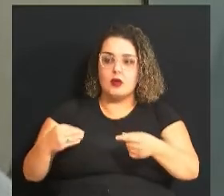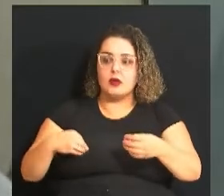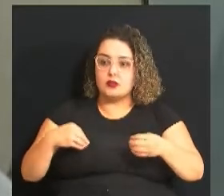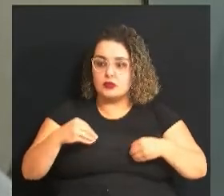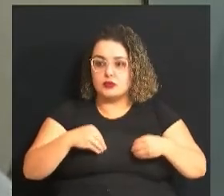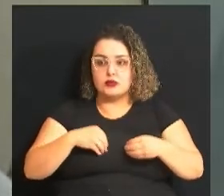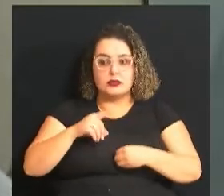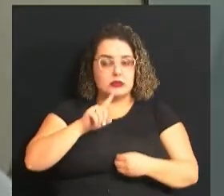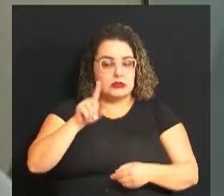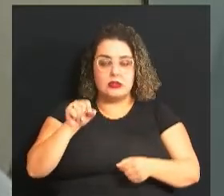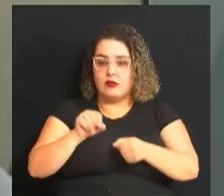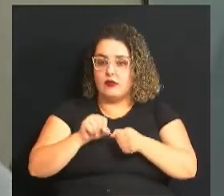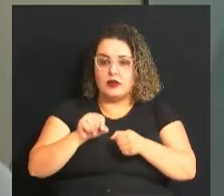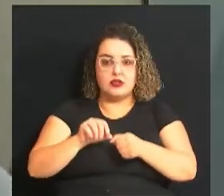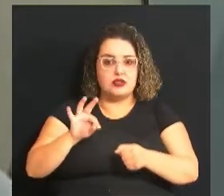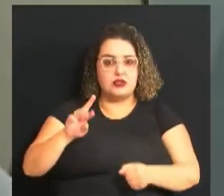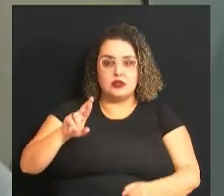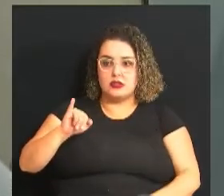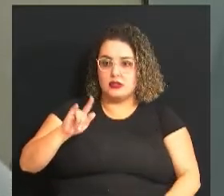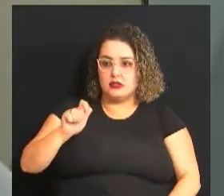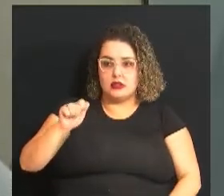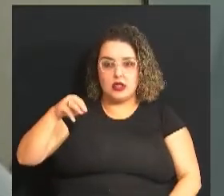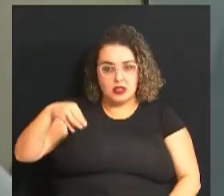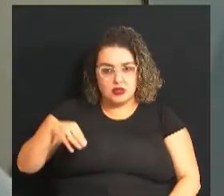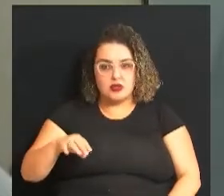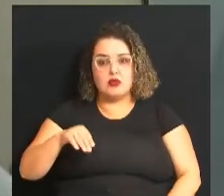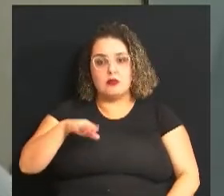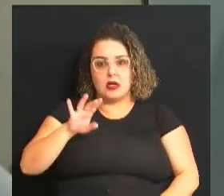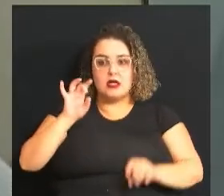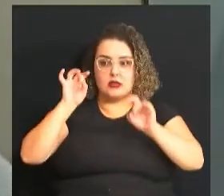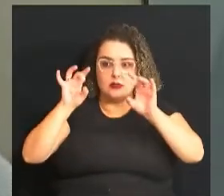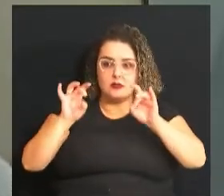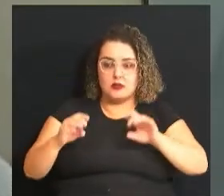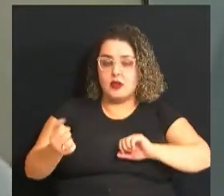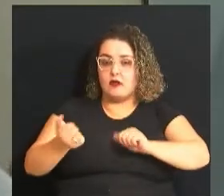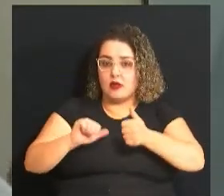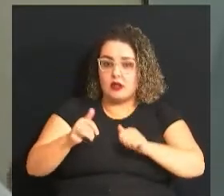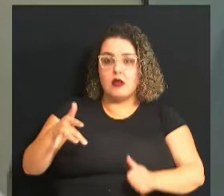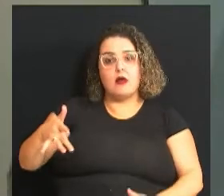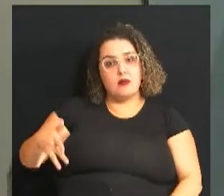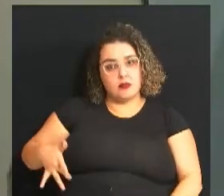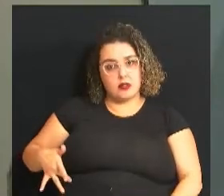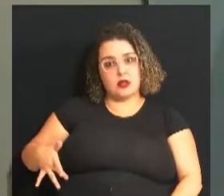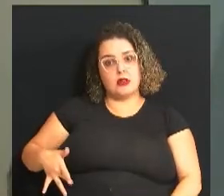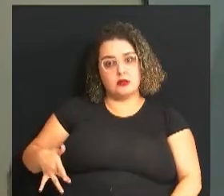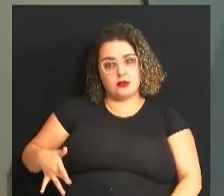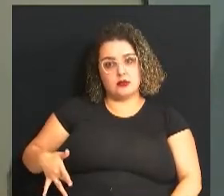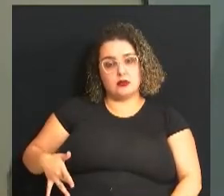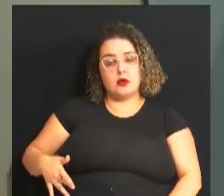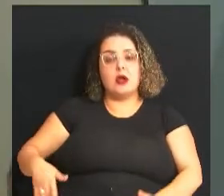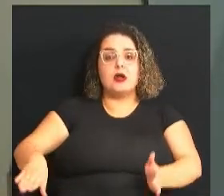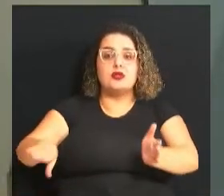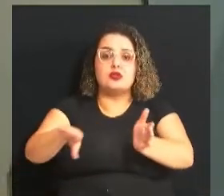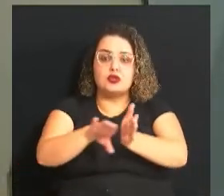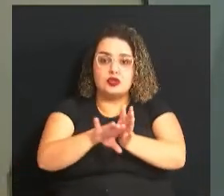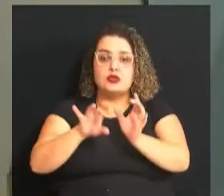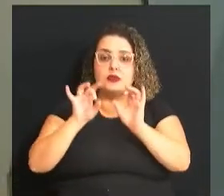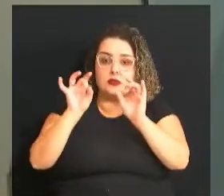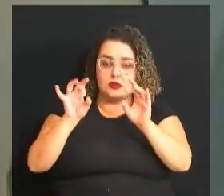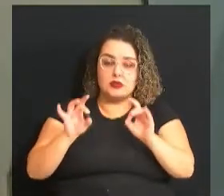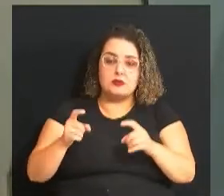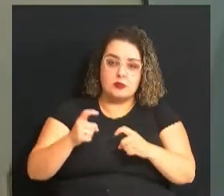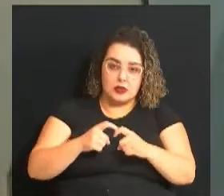feitos de triagem, mas são mais específicos para avaliar o fígado, que, uma vez chegando ao especialista, você